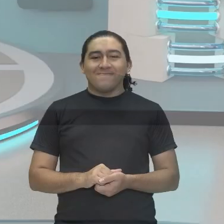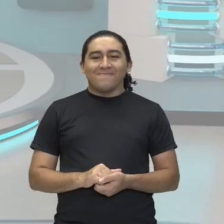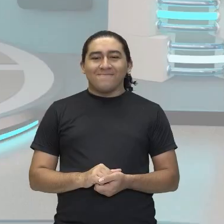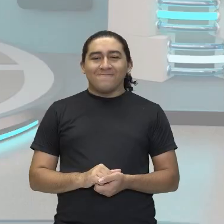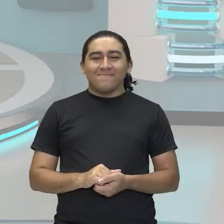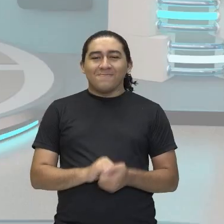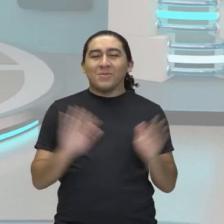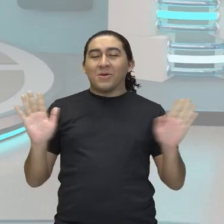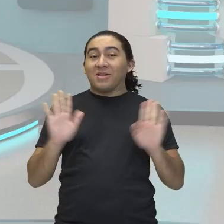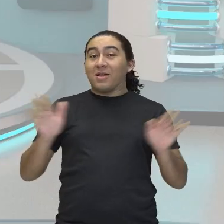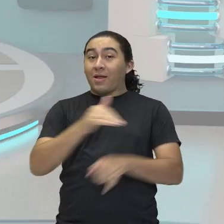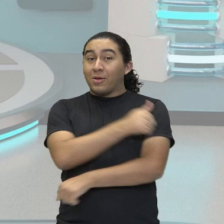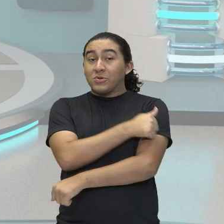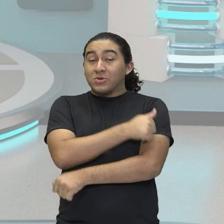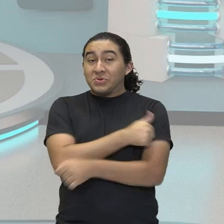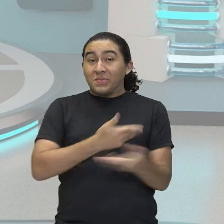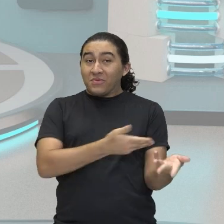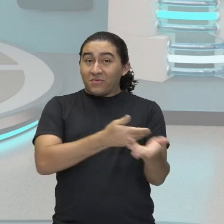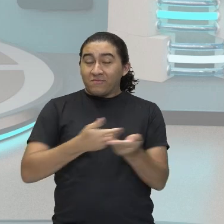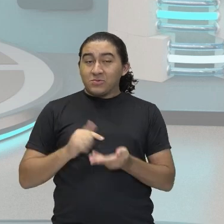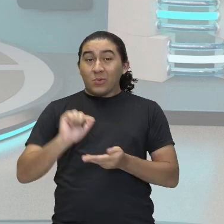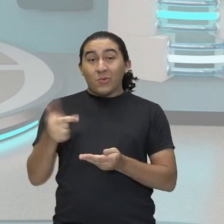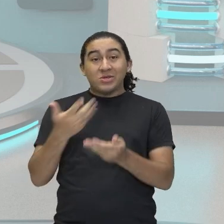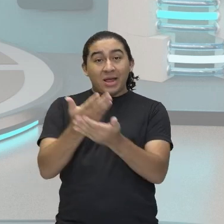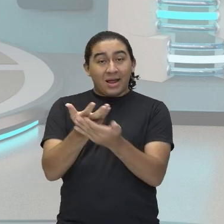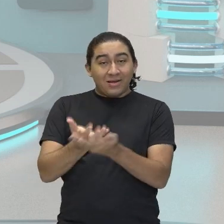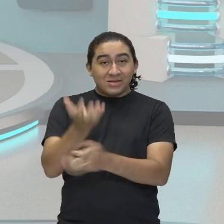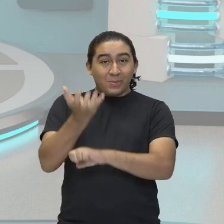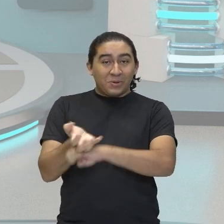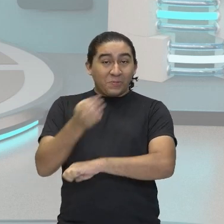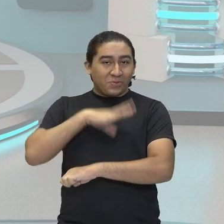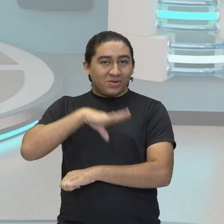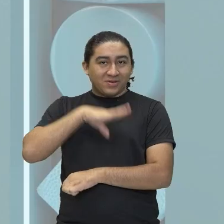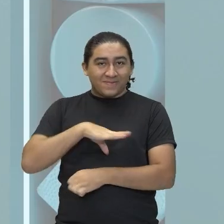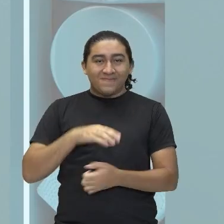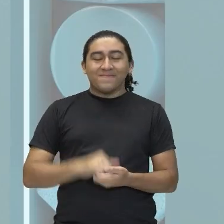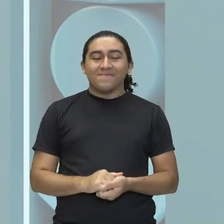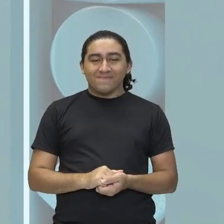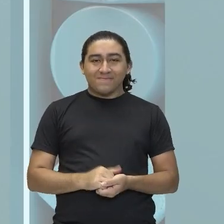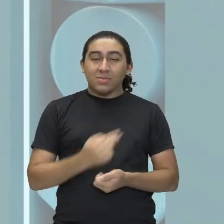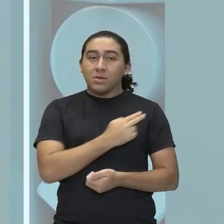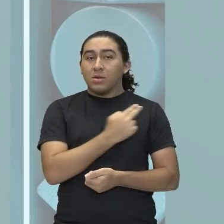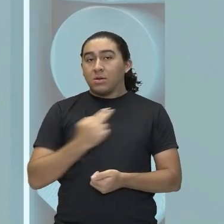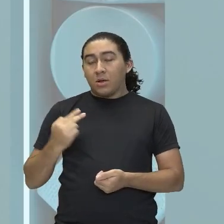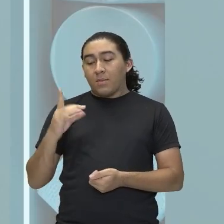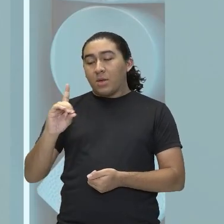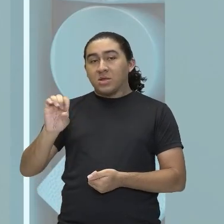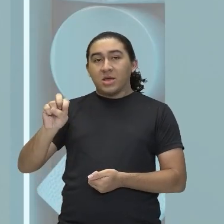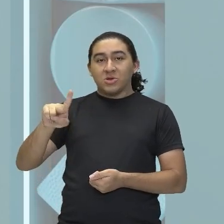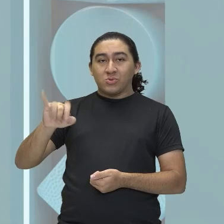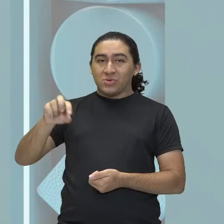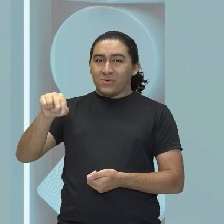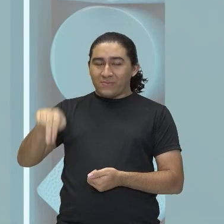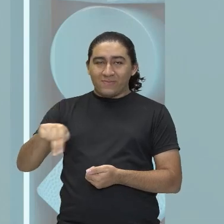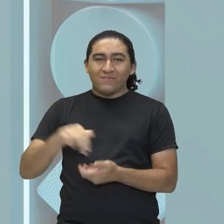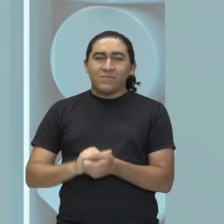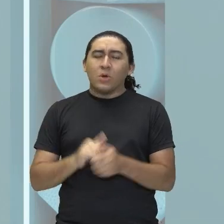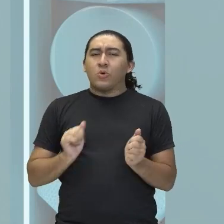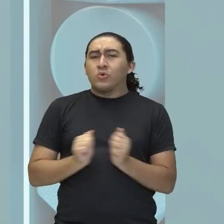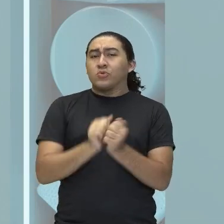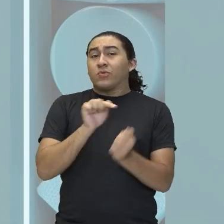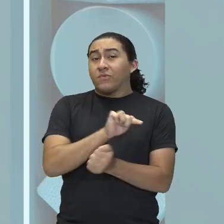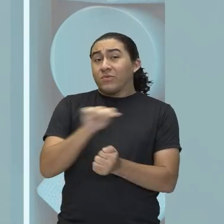Olá, turmas! Bem-vindos a mais uma aula de língua portuguesa. Eu sou o professor Denilson e vou acompanhar